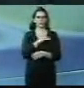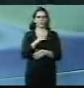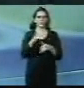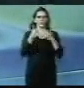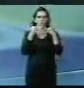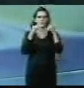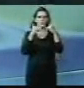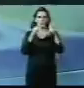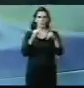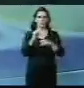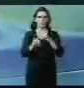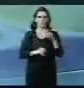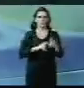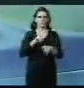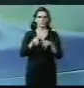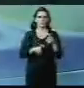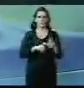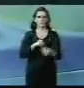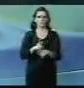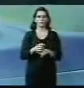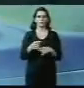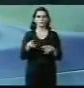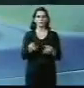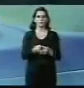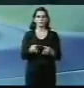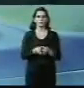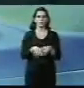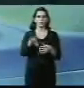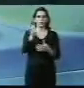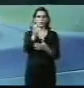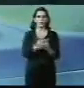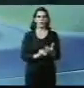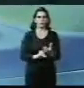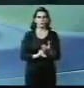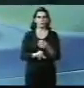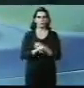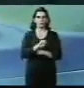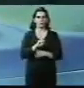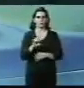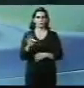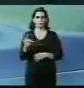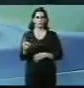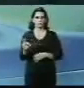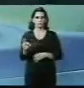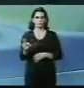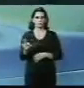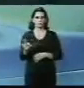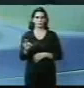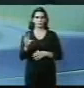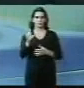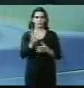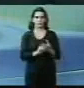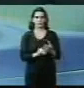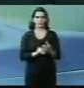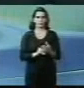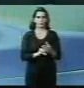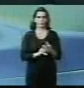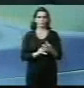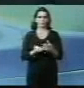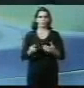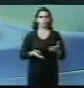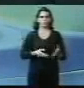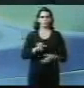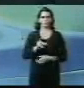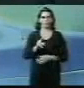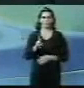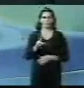rede, digamos assim, o download, né, o carregamento de um site que você está baixando do servidor de proxy